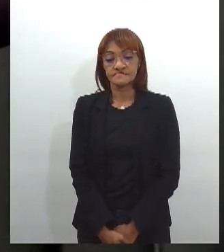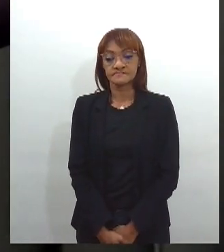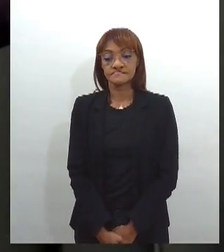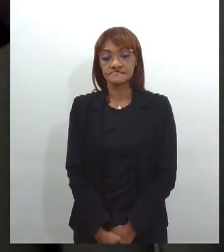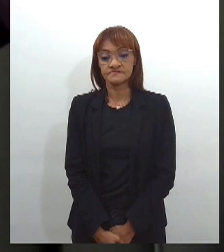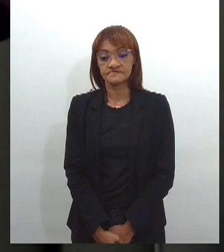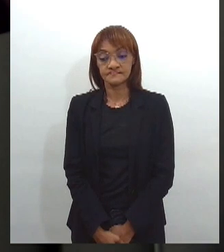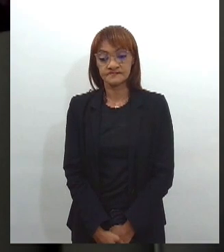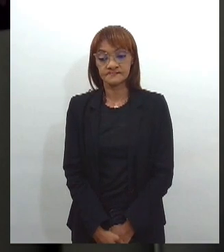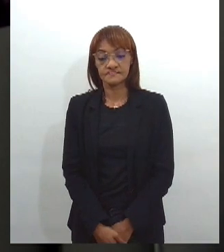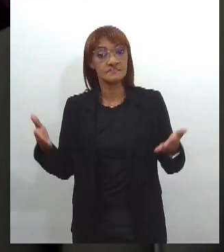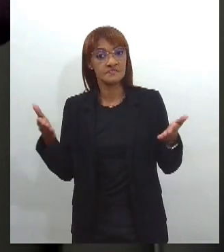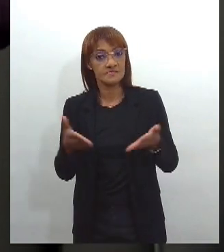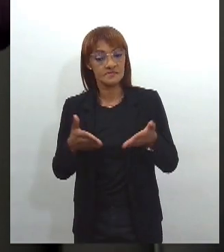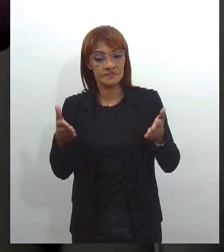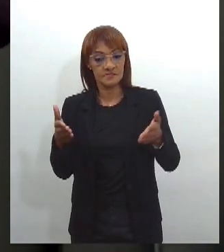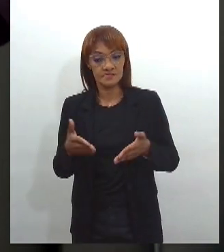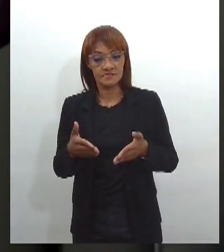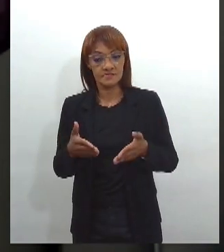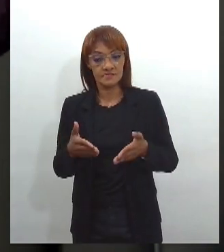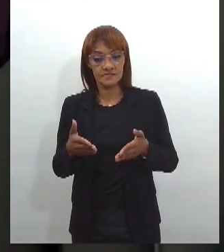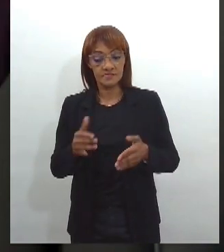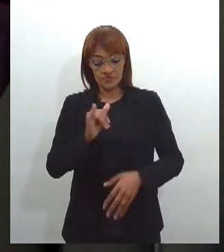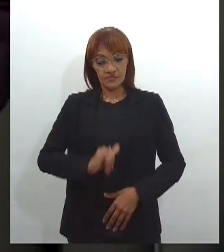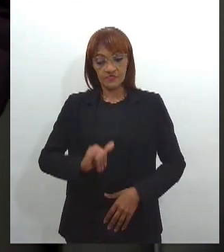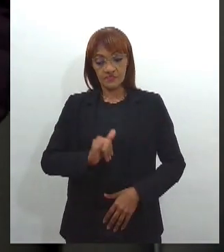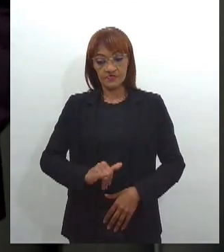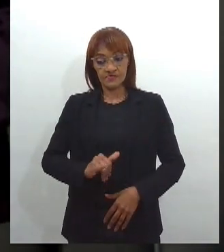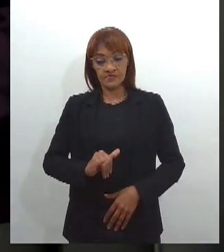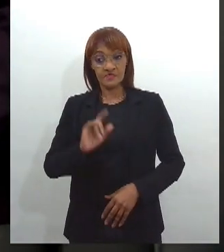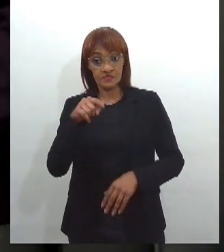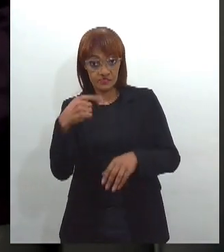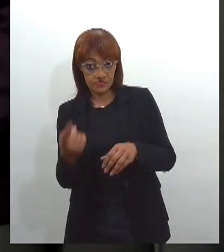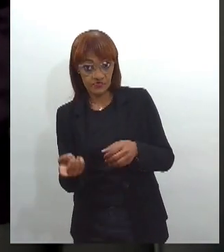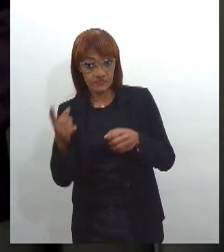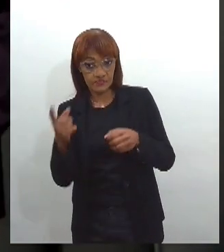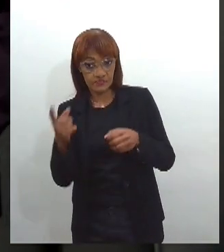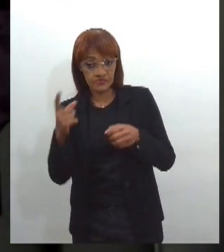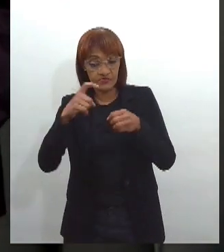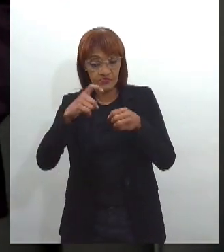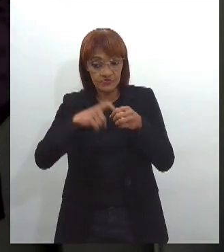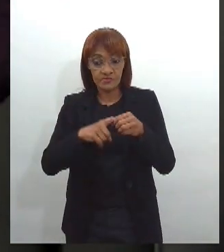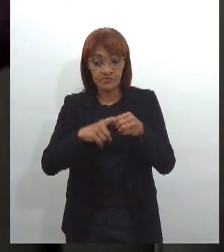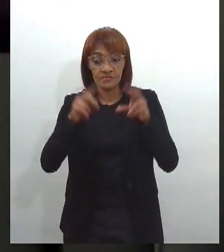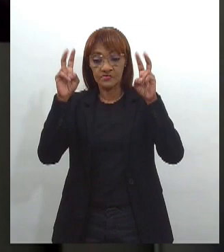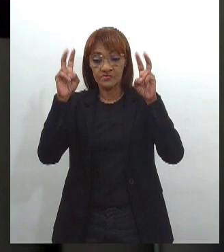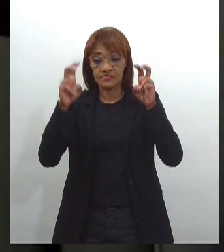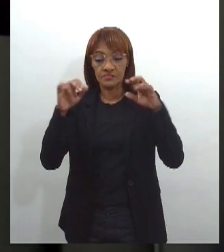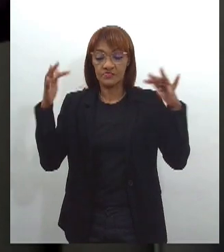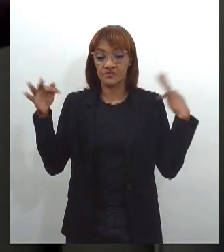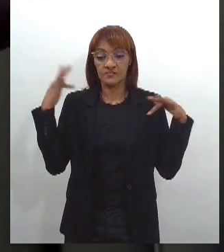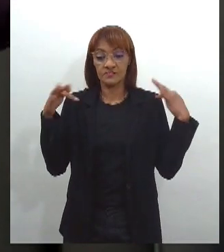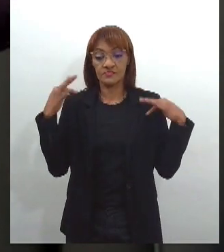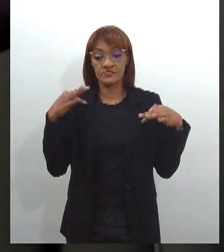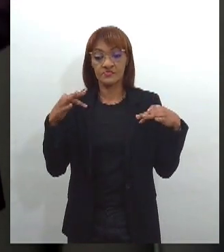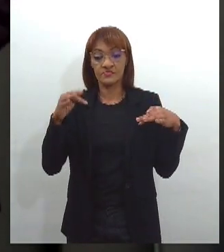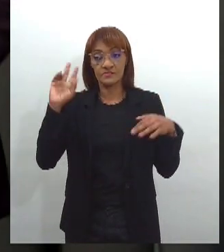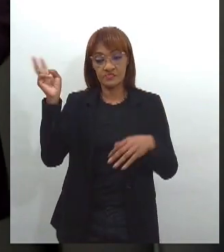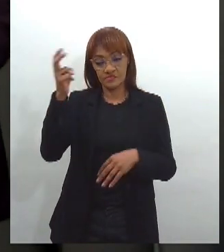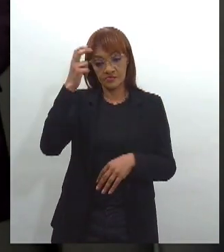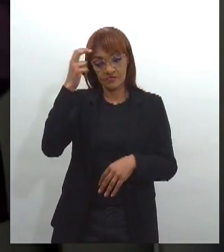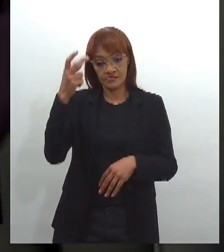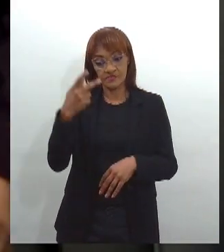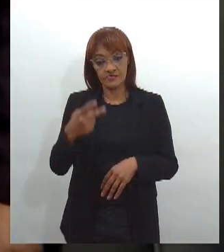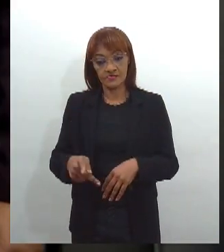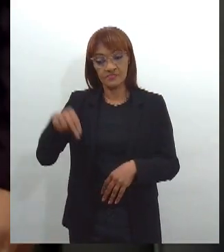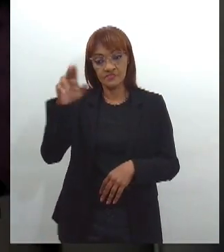Agora vamos para a hora do intervalo. E na volta vamos falar de incentivo ao turismo e às tradições culturais do nosso estado.